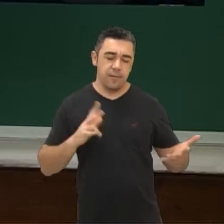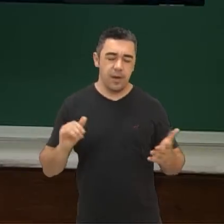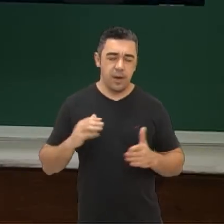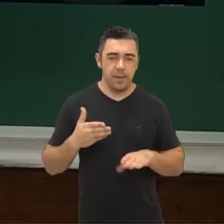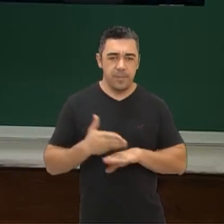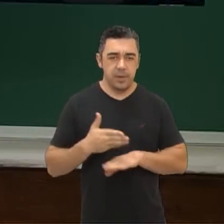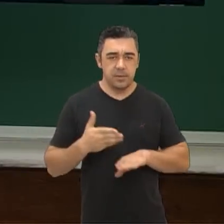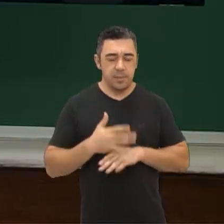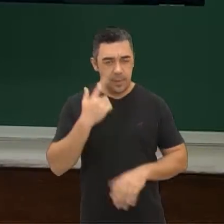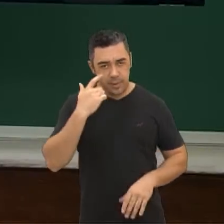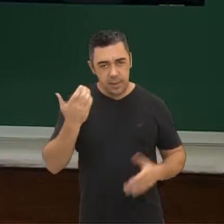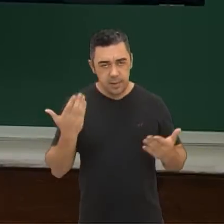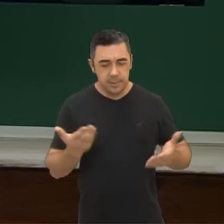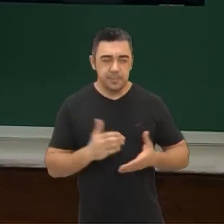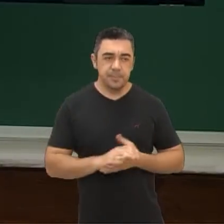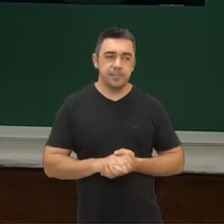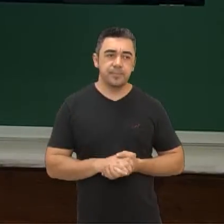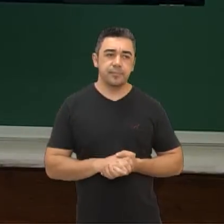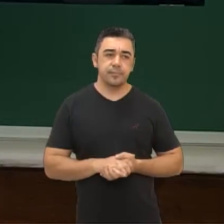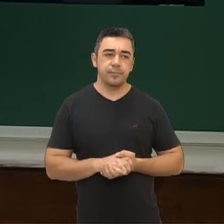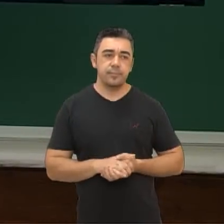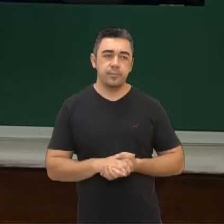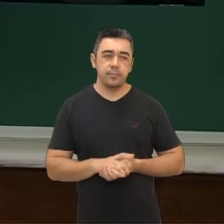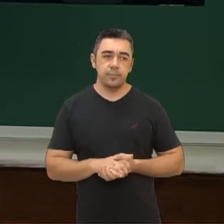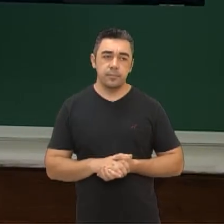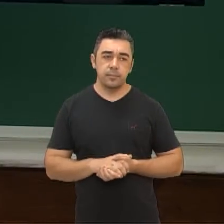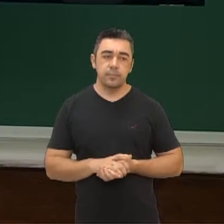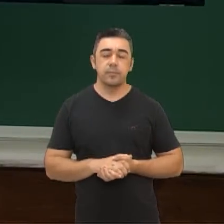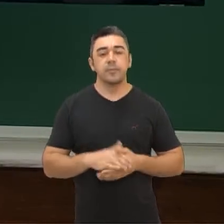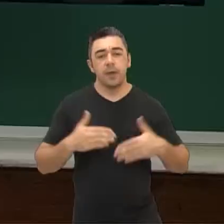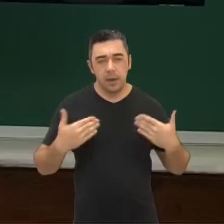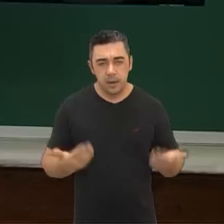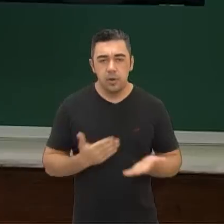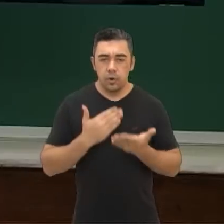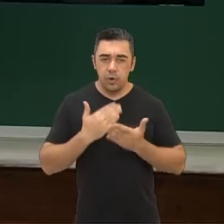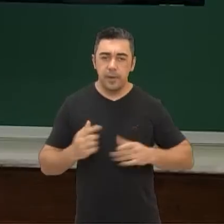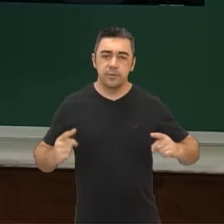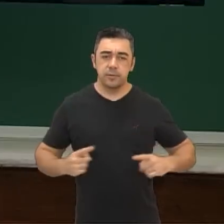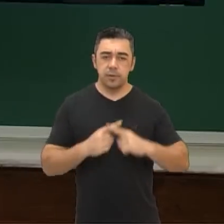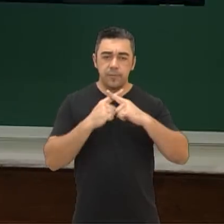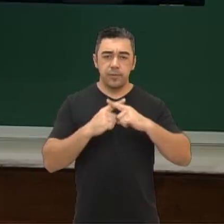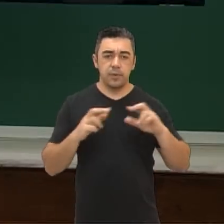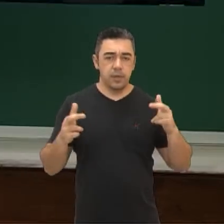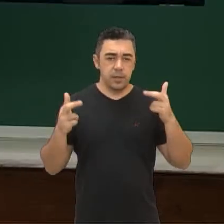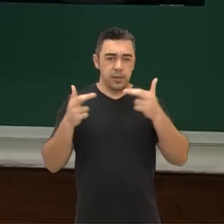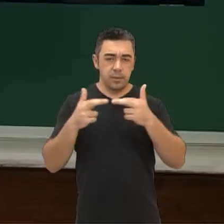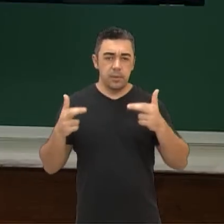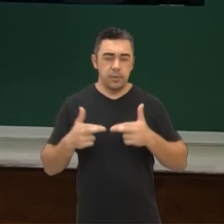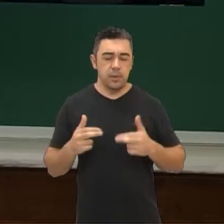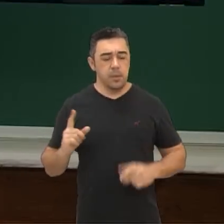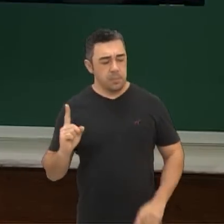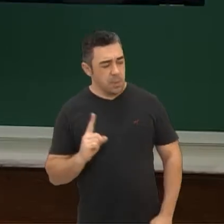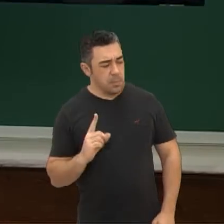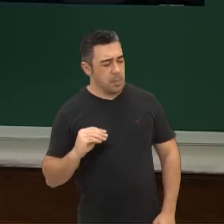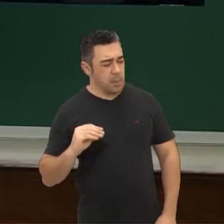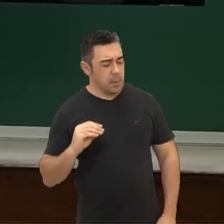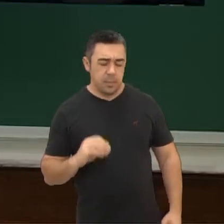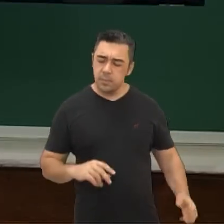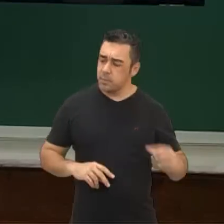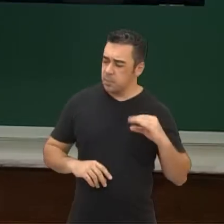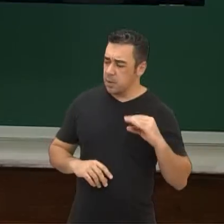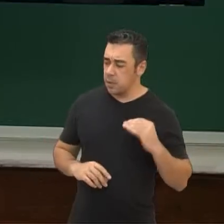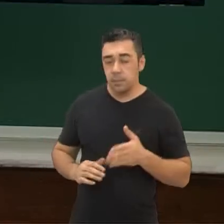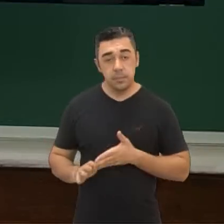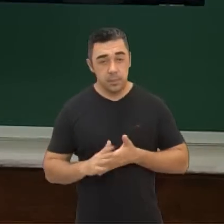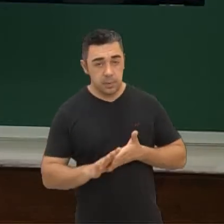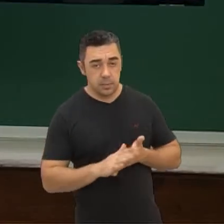começa a falar daquela pessoa. Então, algumas pessoas acham isso legal, outras pessoas já não gostam tanto, mas os artistas eles